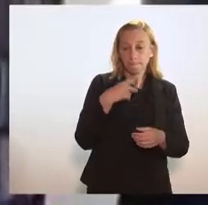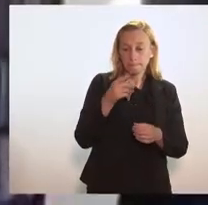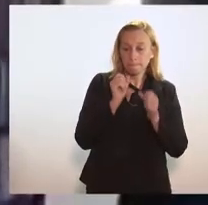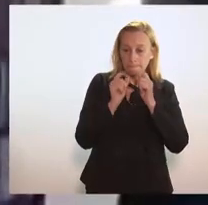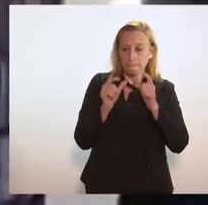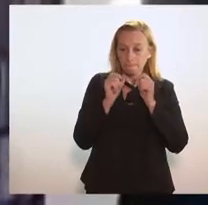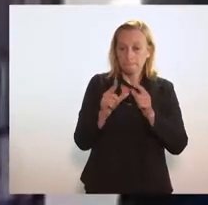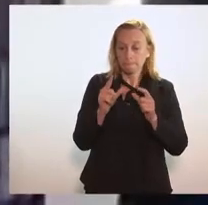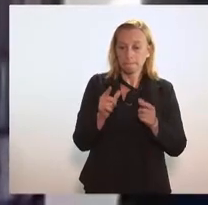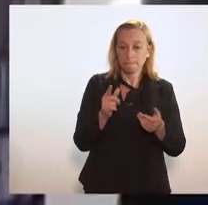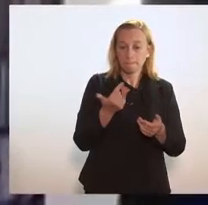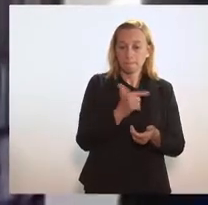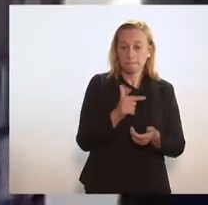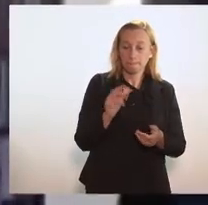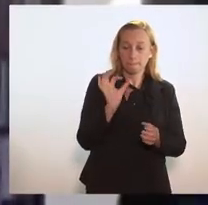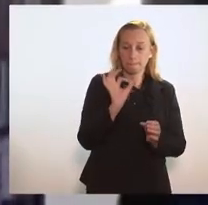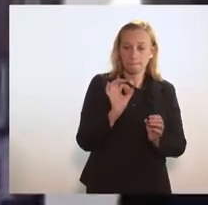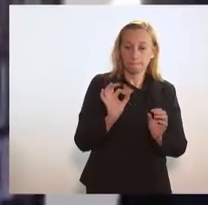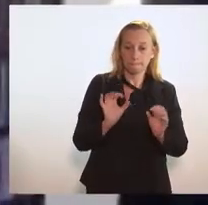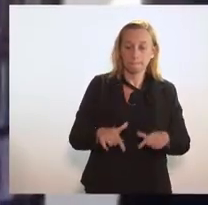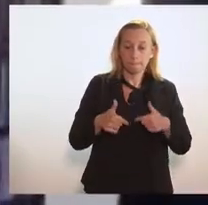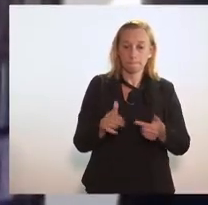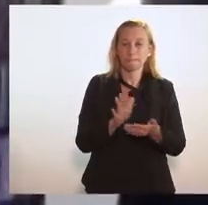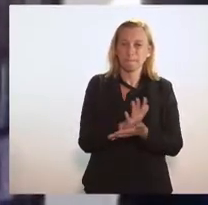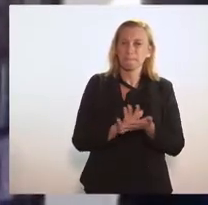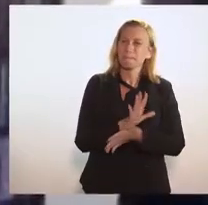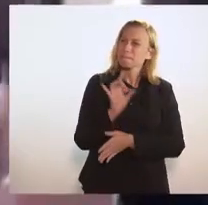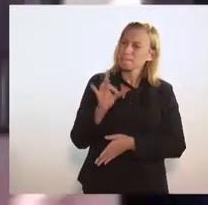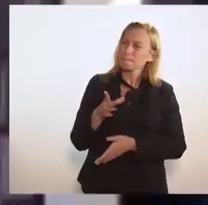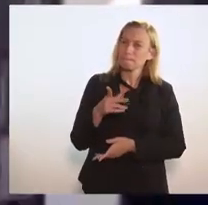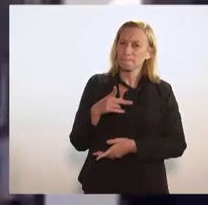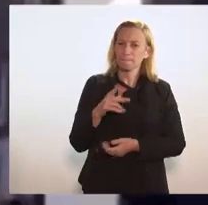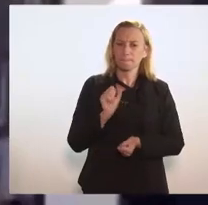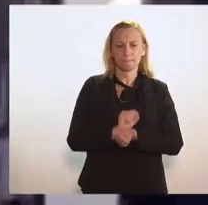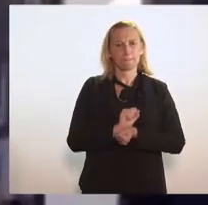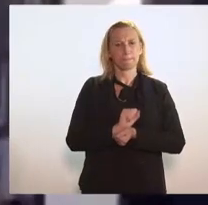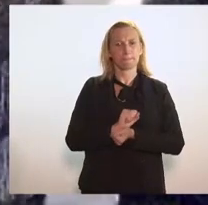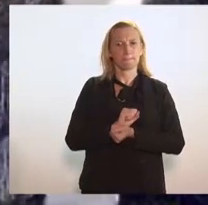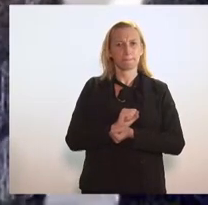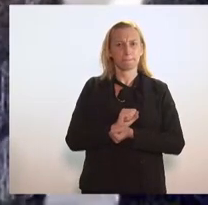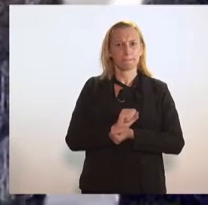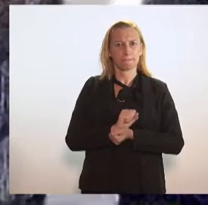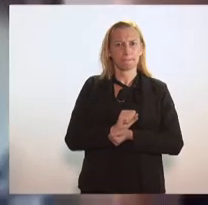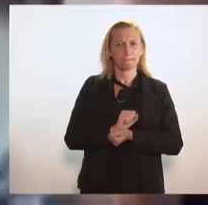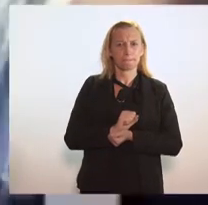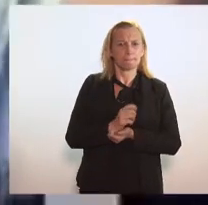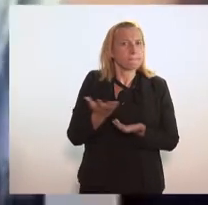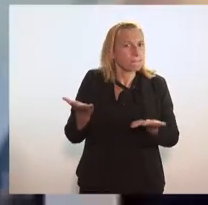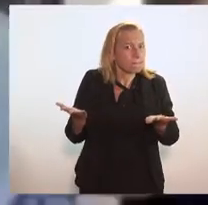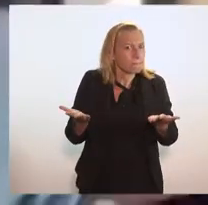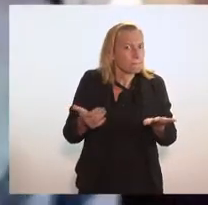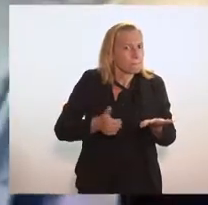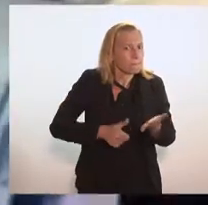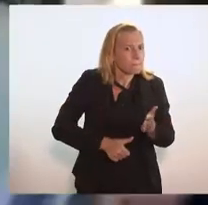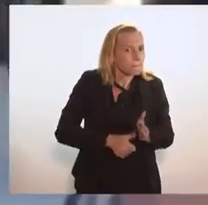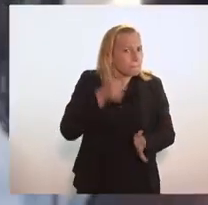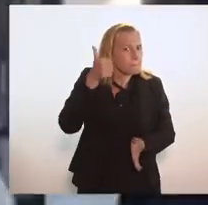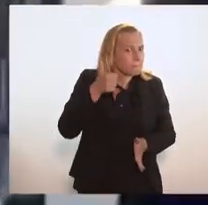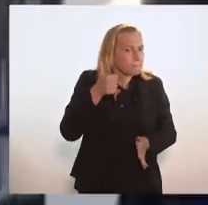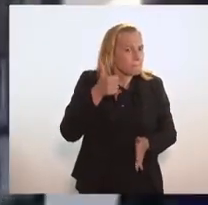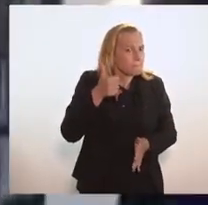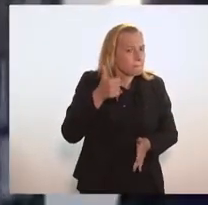então mas vamos ficar só uma indignação e cadê meu nome é pela primeira vez